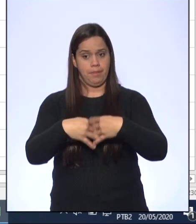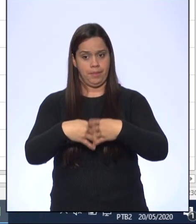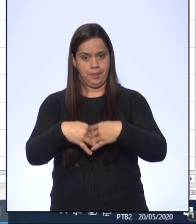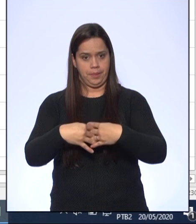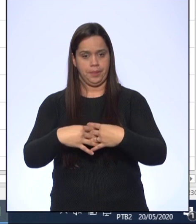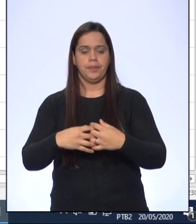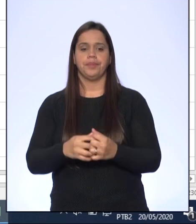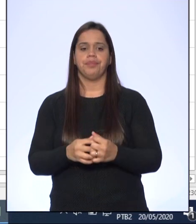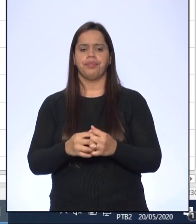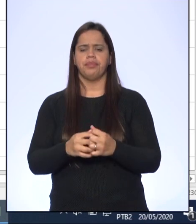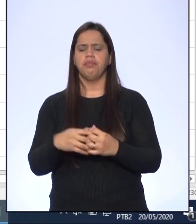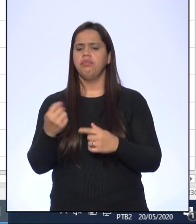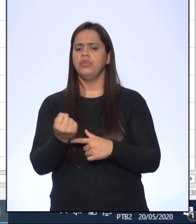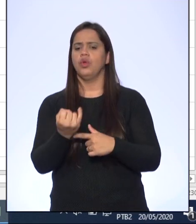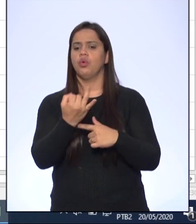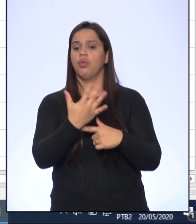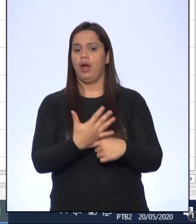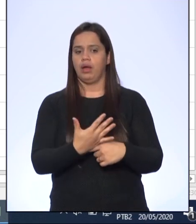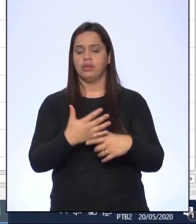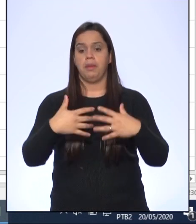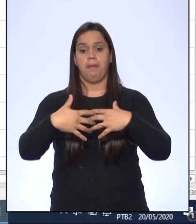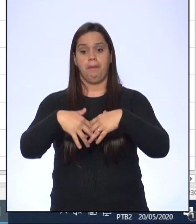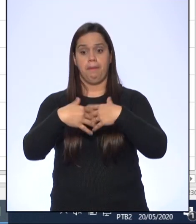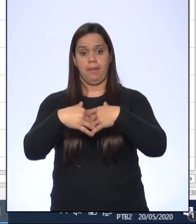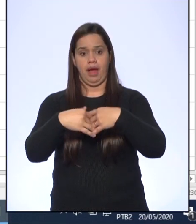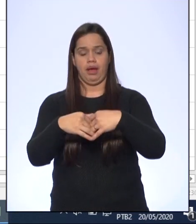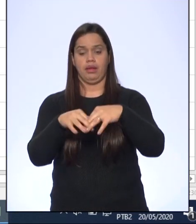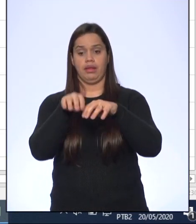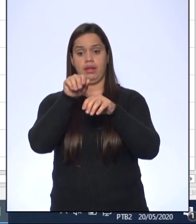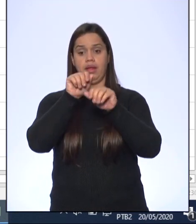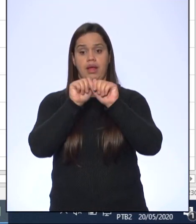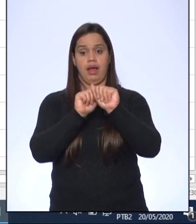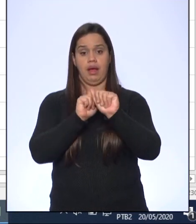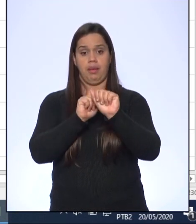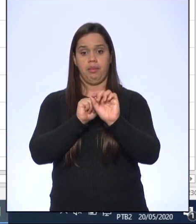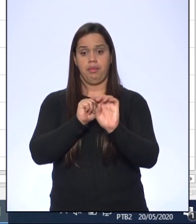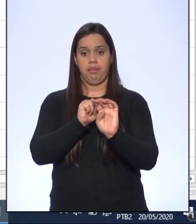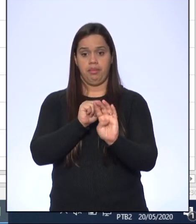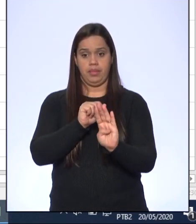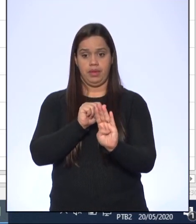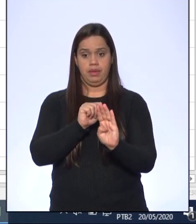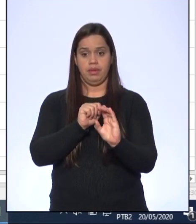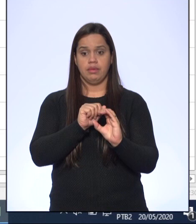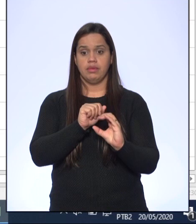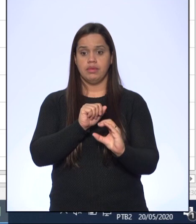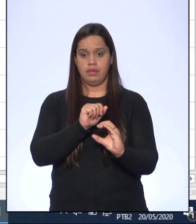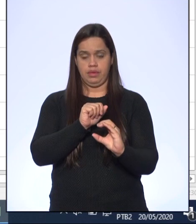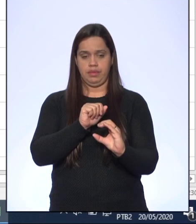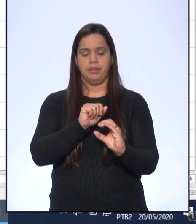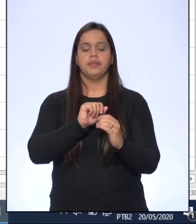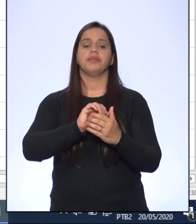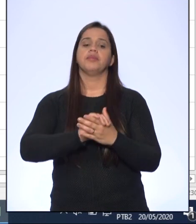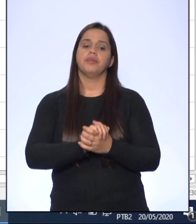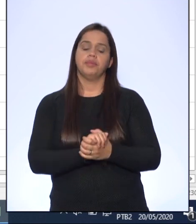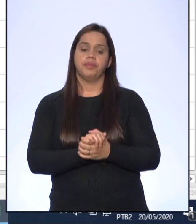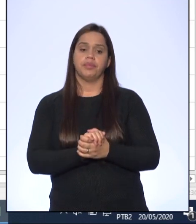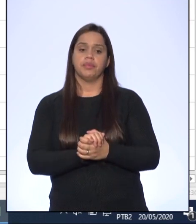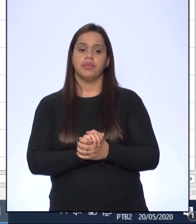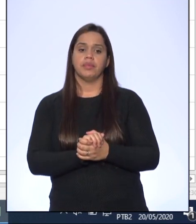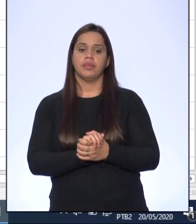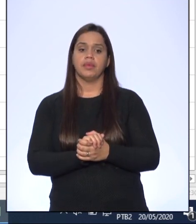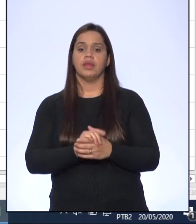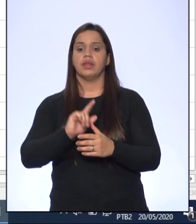máquinas. Quais máquinas? As máquinas A, máquina B e a máquina C. Beleza. E eu vou